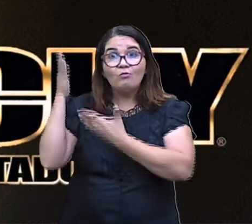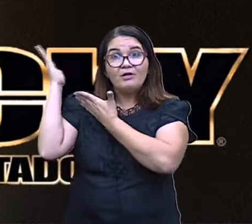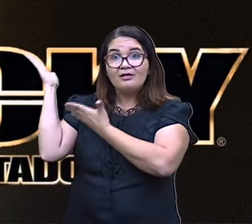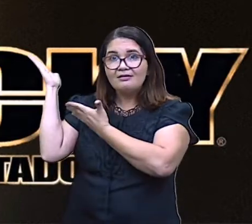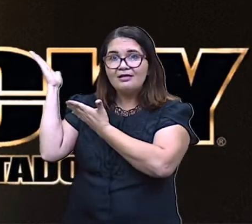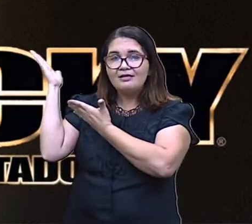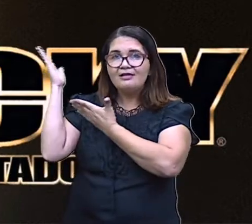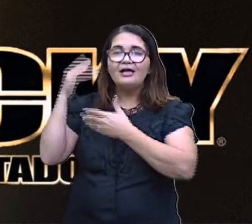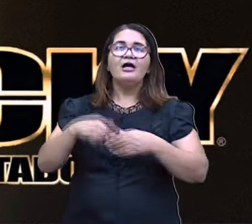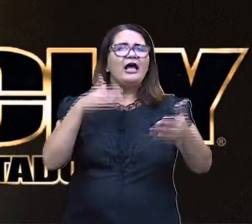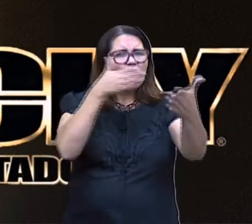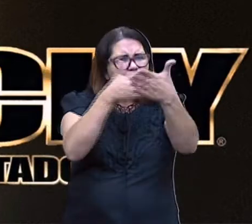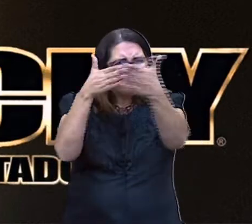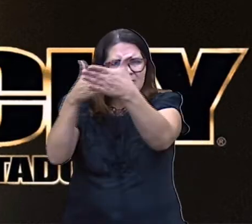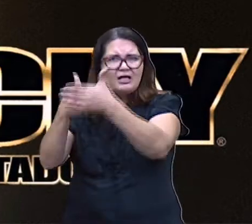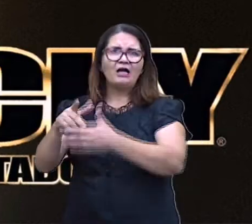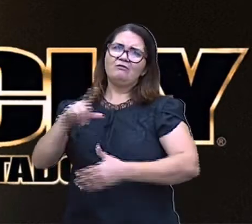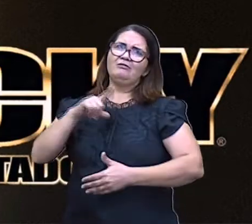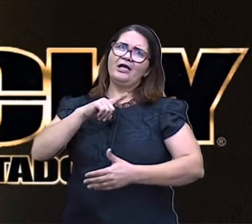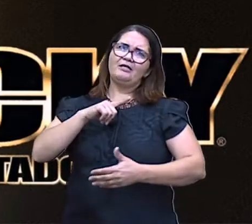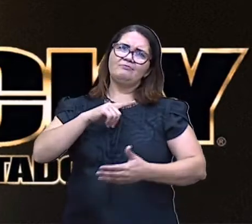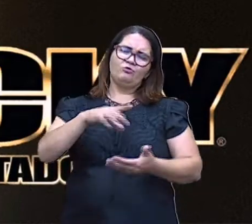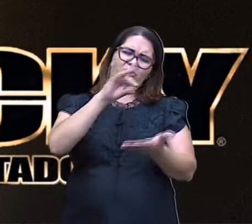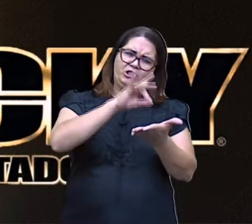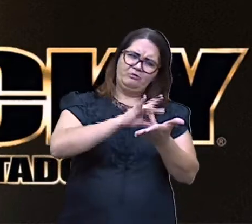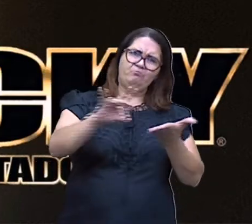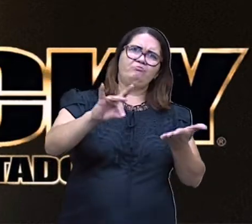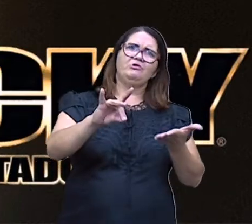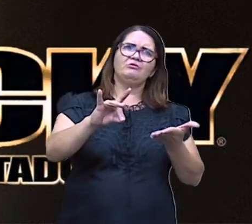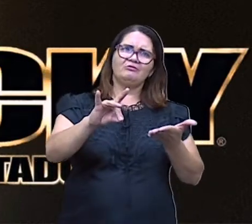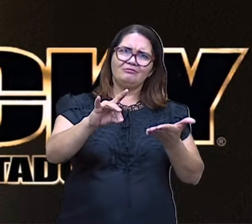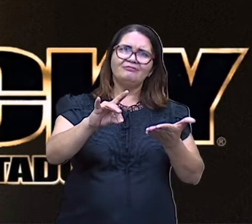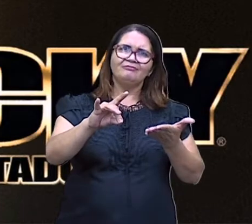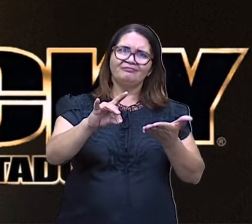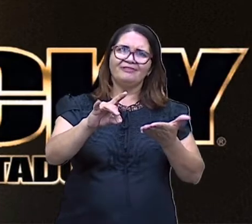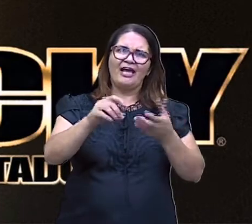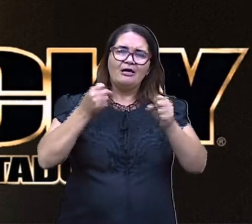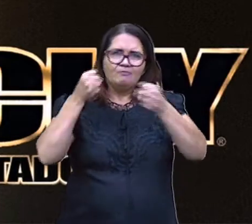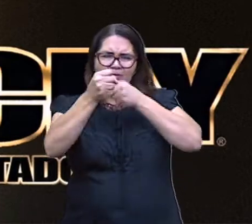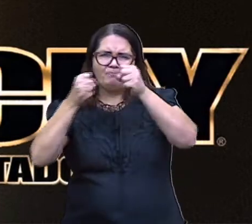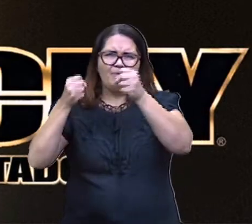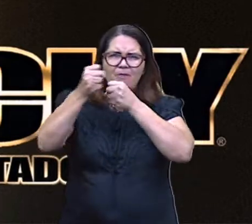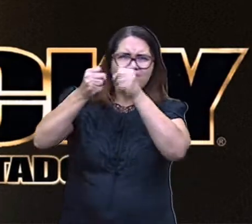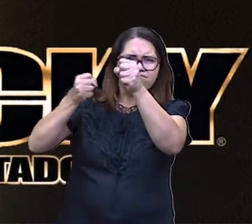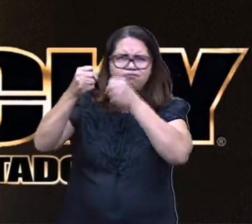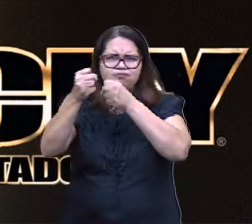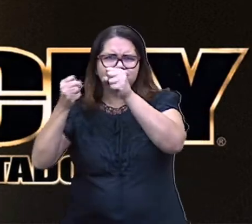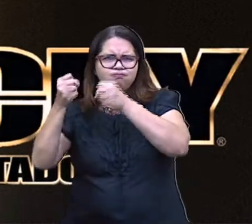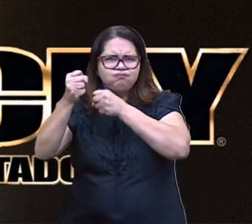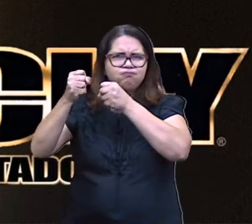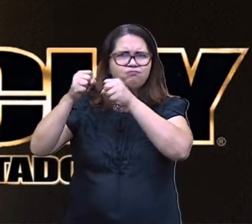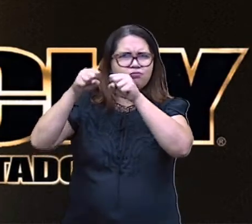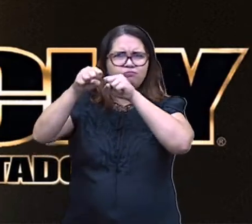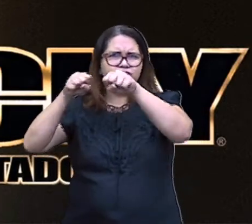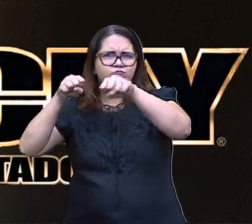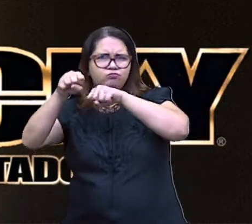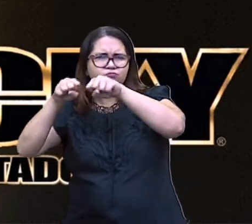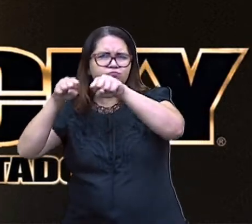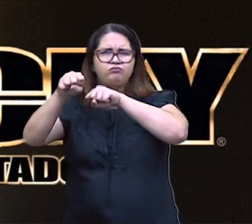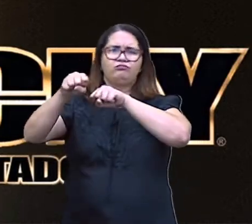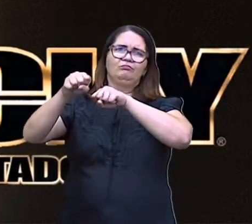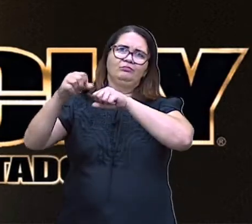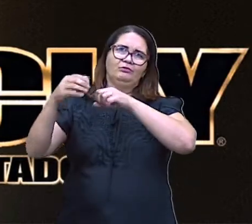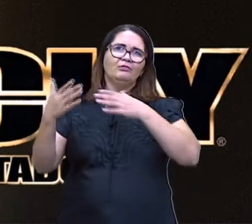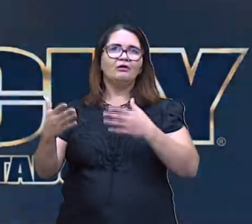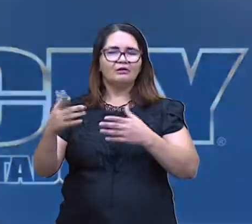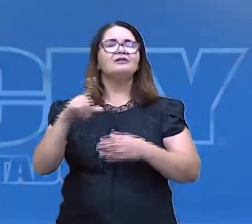quê? Que é o lutador campeão do cinturão. E vocês acham que já partimos para o roteiro? Calma aí, que ainda